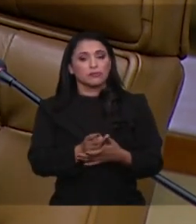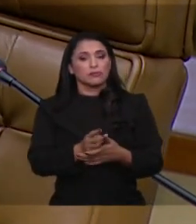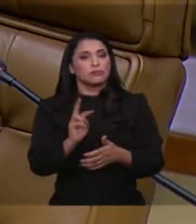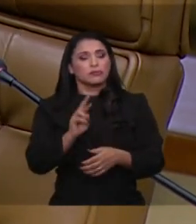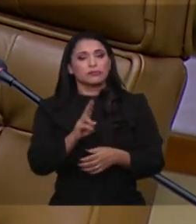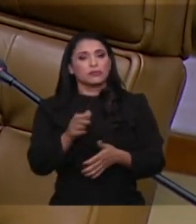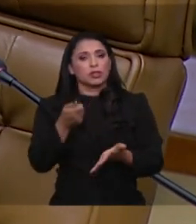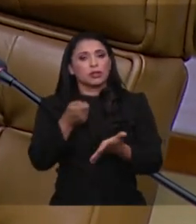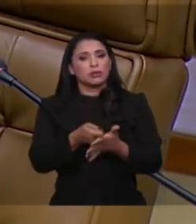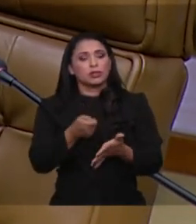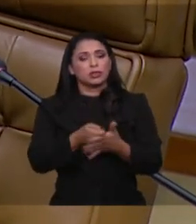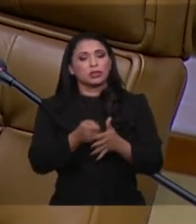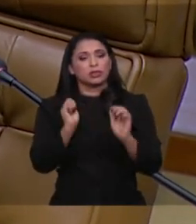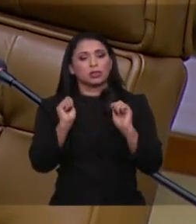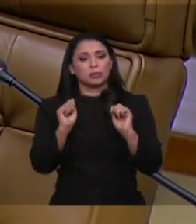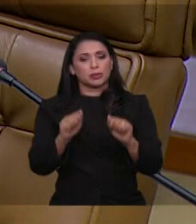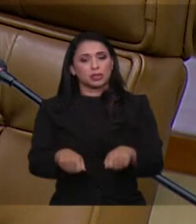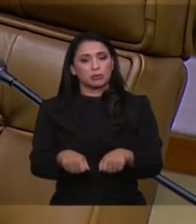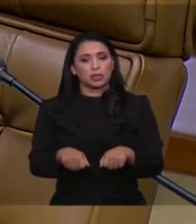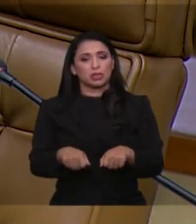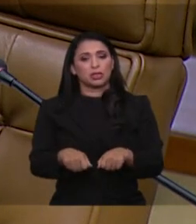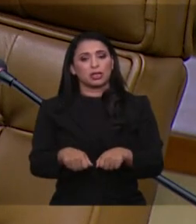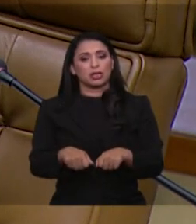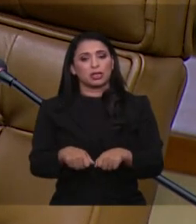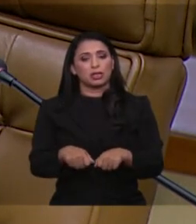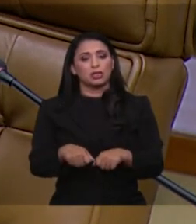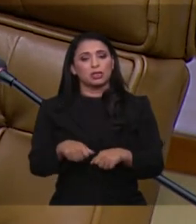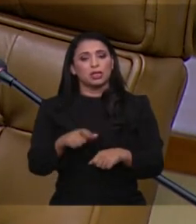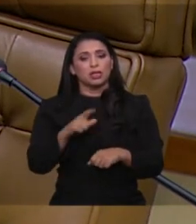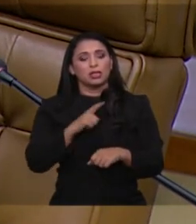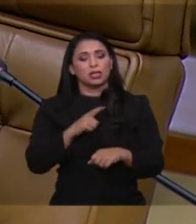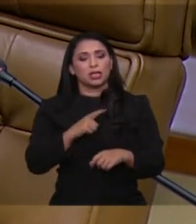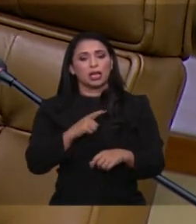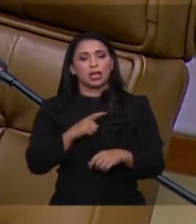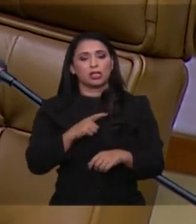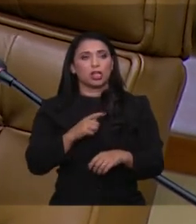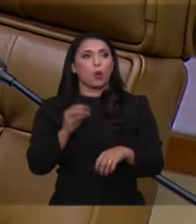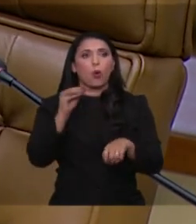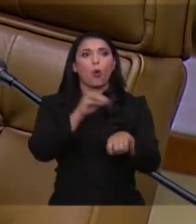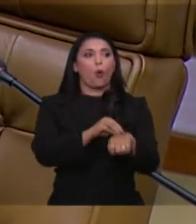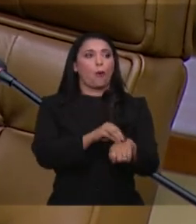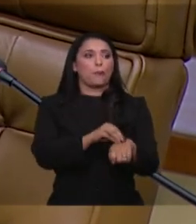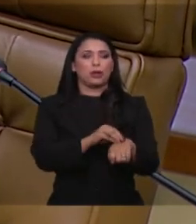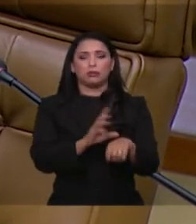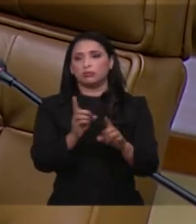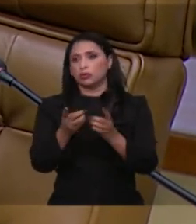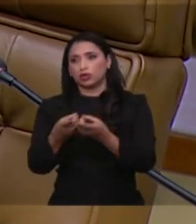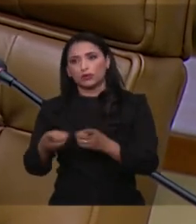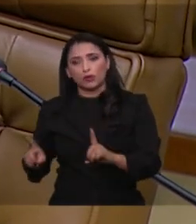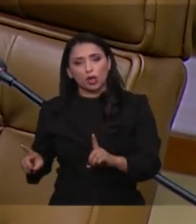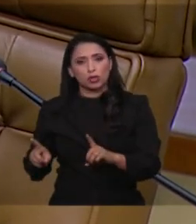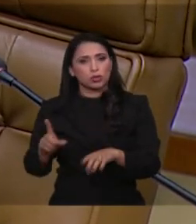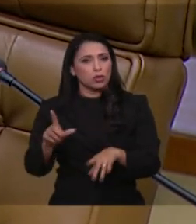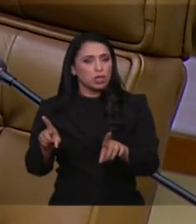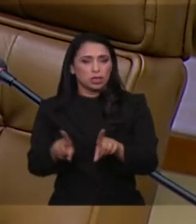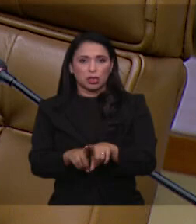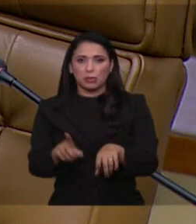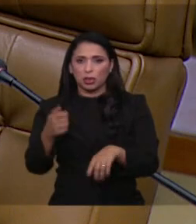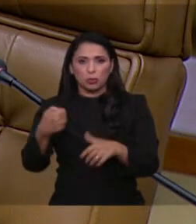exige a possibilidade ou a necessidade de discussão de culpa. Assim como o divórcio, não há